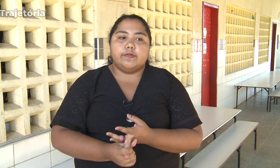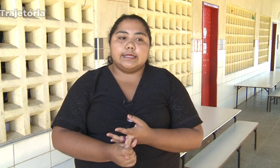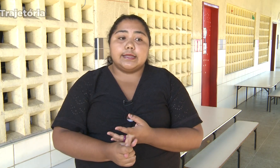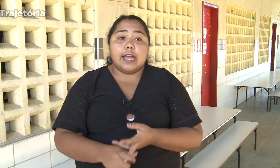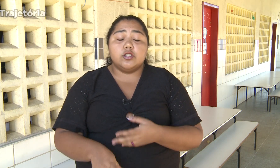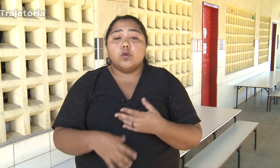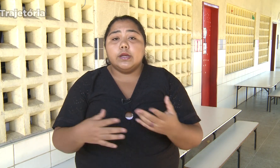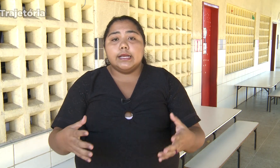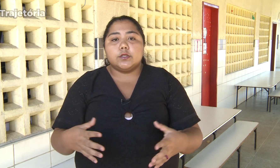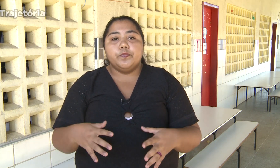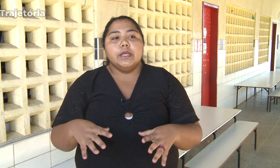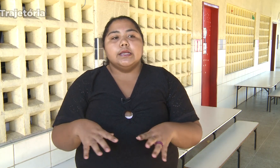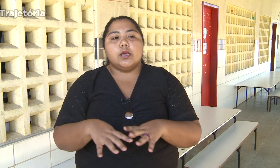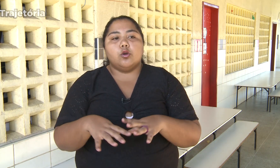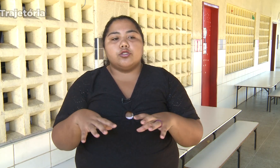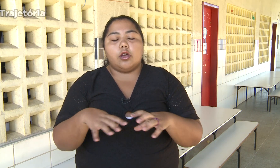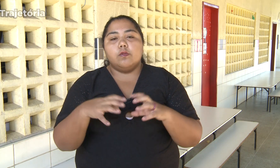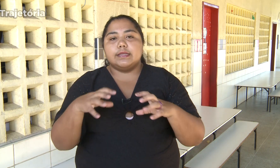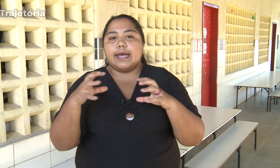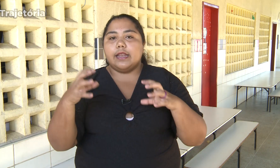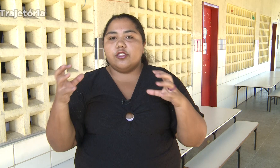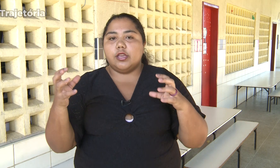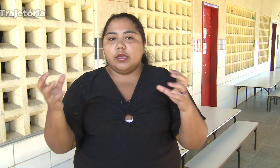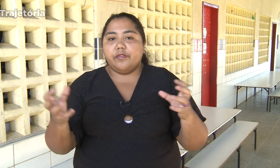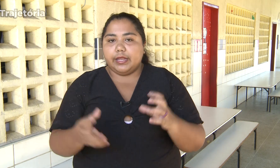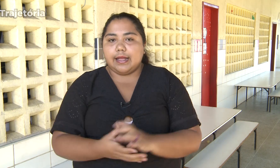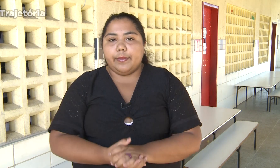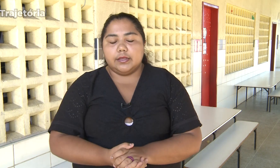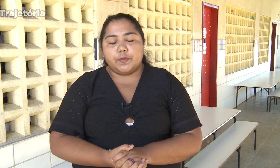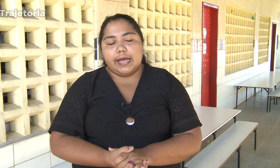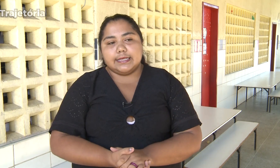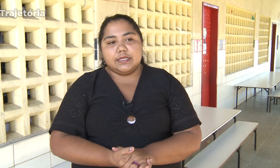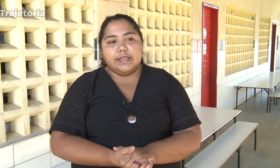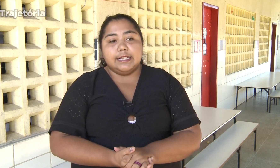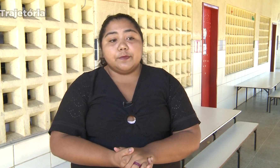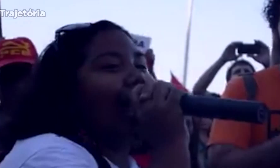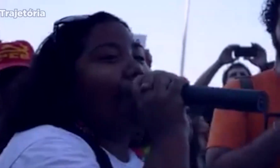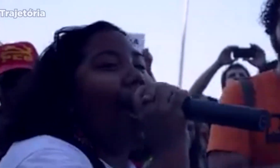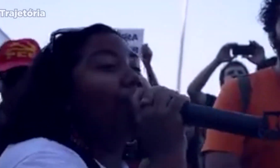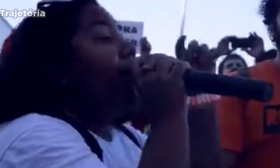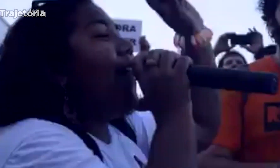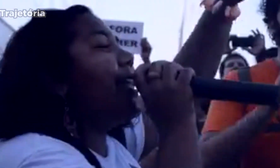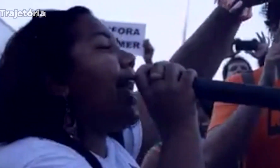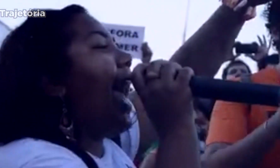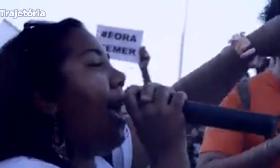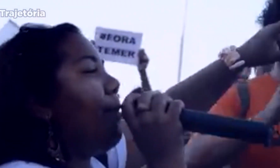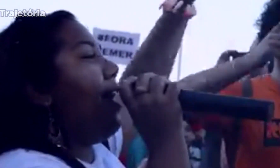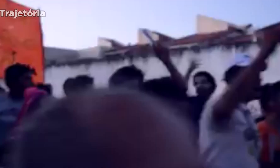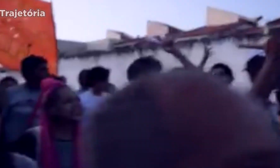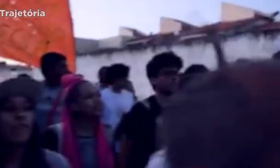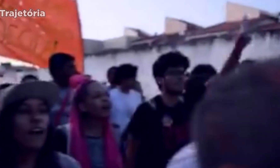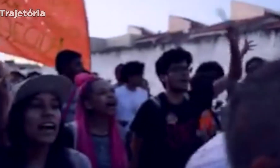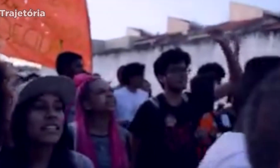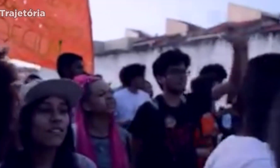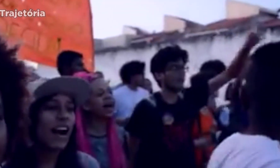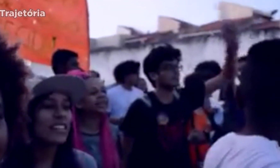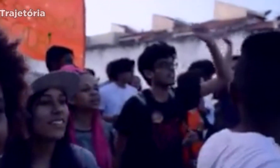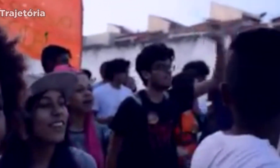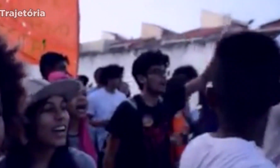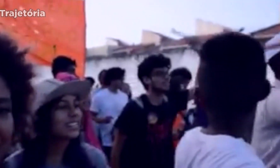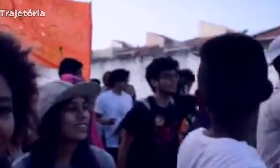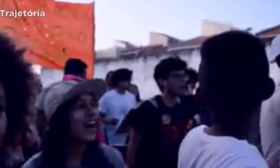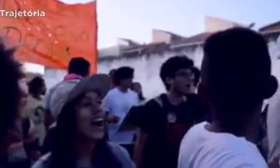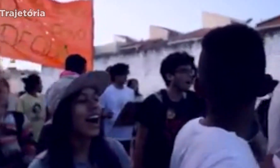acessam a universidade, e com isso se constrói uma série de enfrentamentos para essas vidas. Mas o primeiro contato com